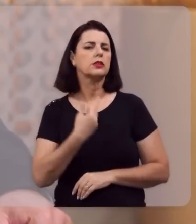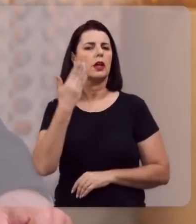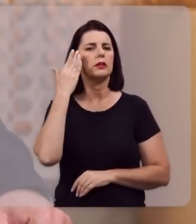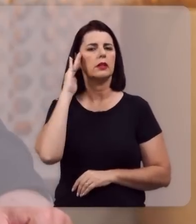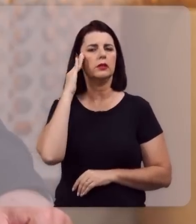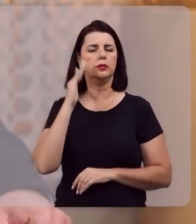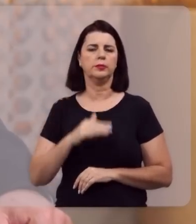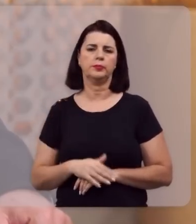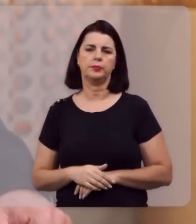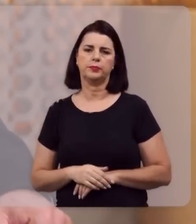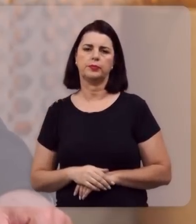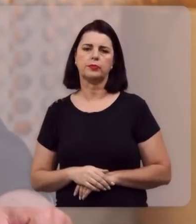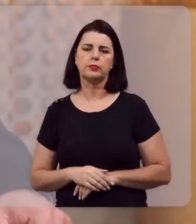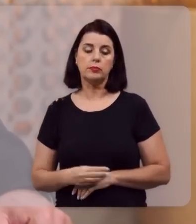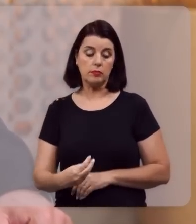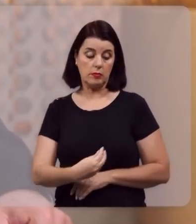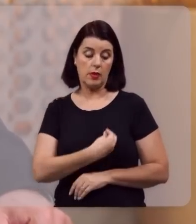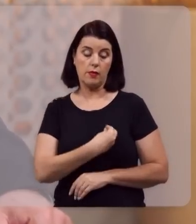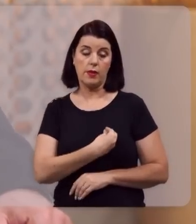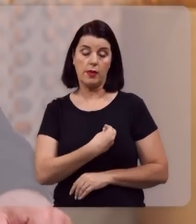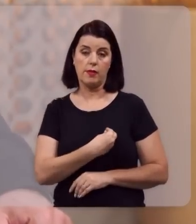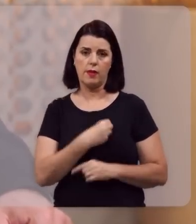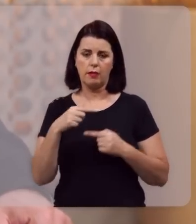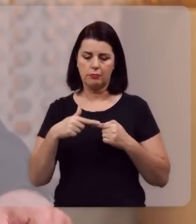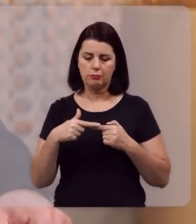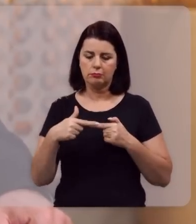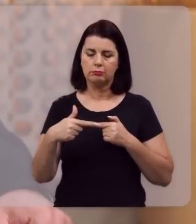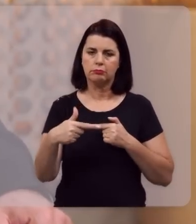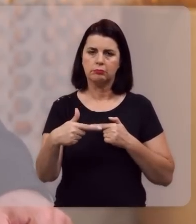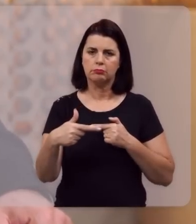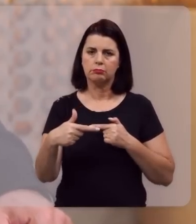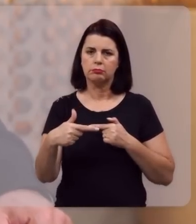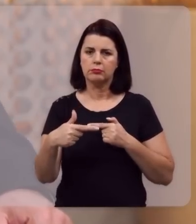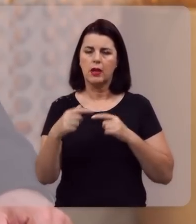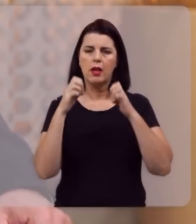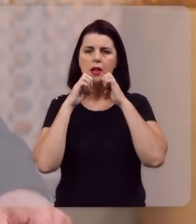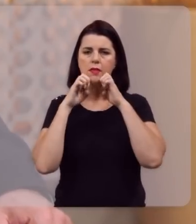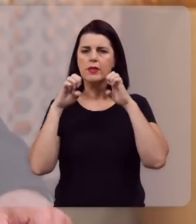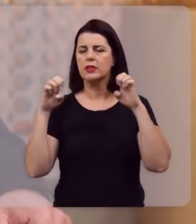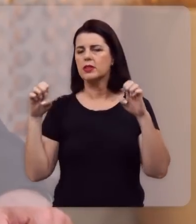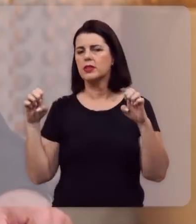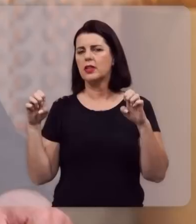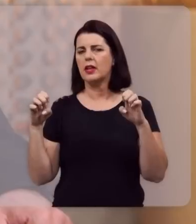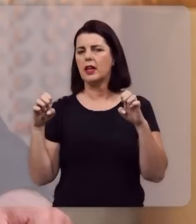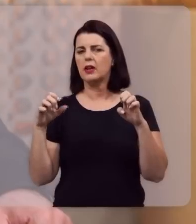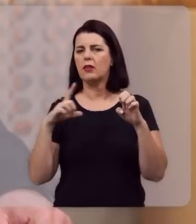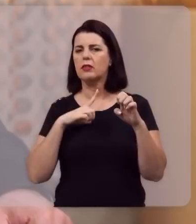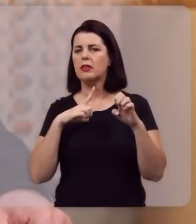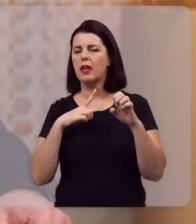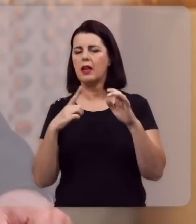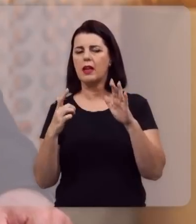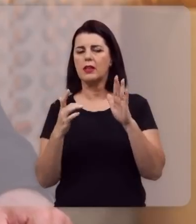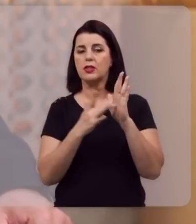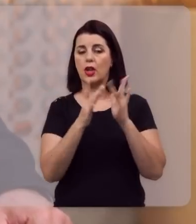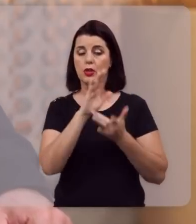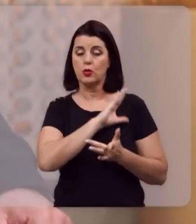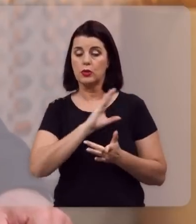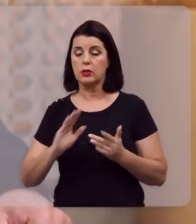porque viver a partir do Evangelho, tendo Cristo como